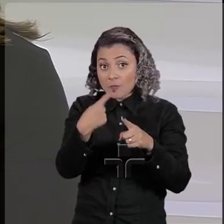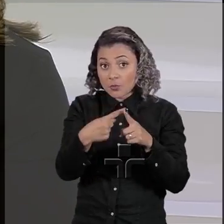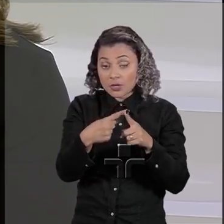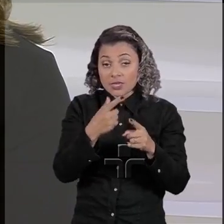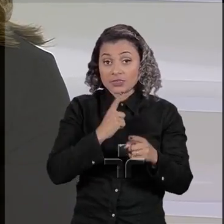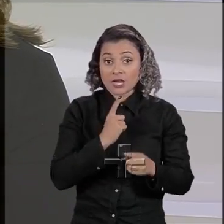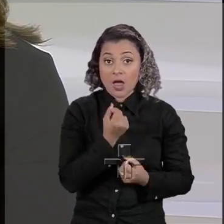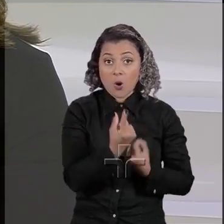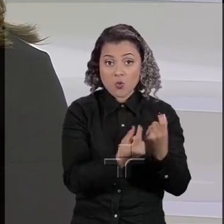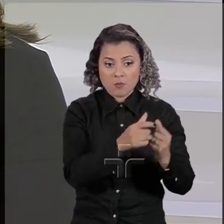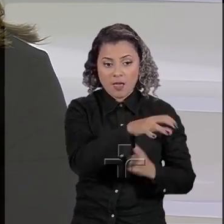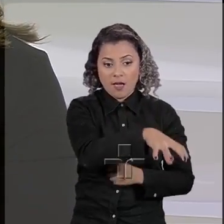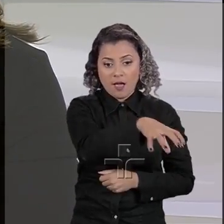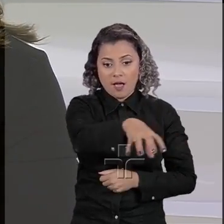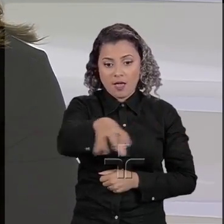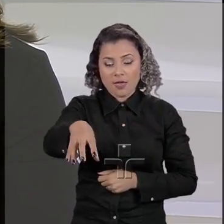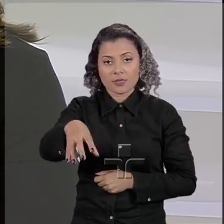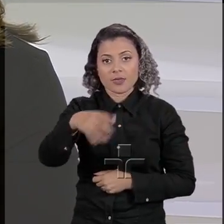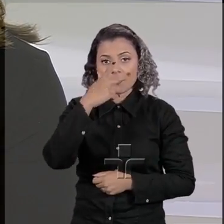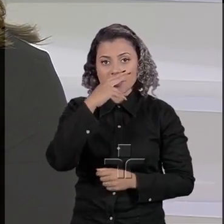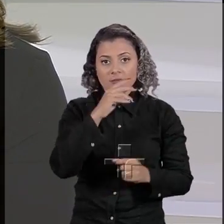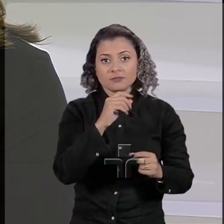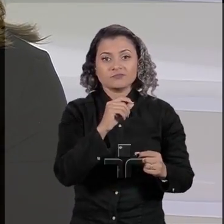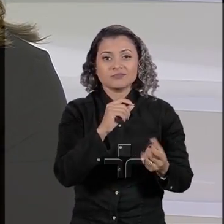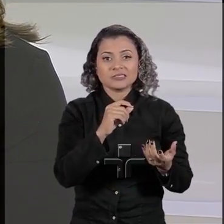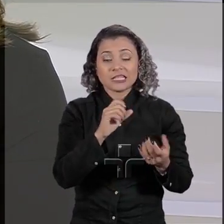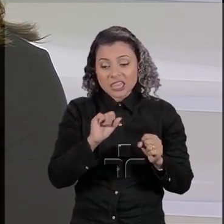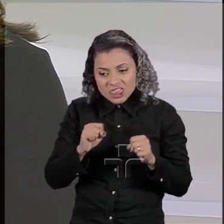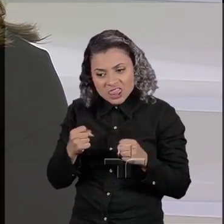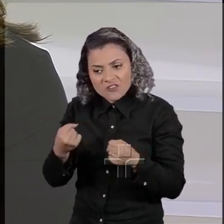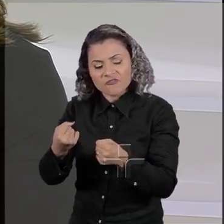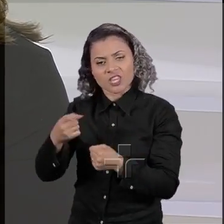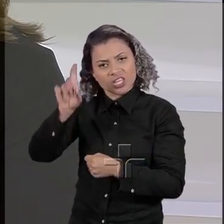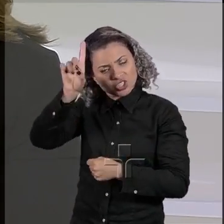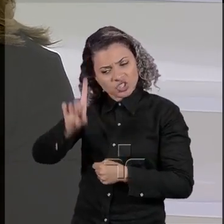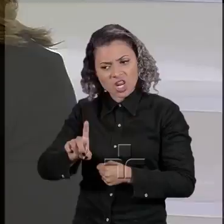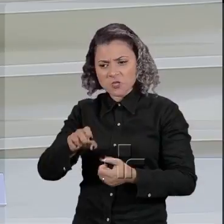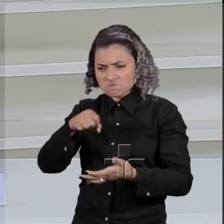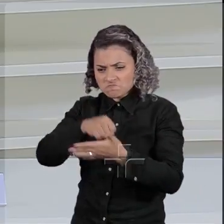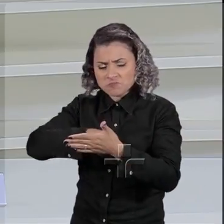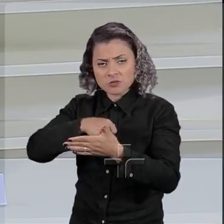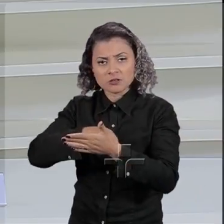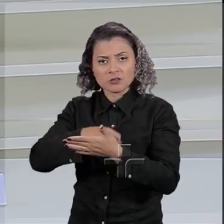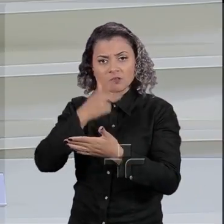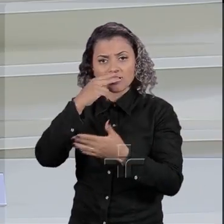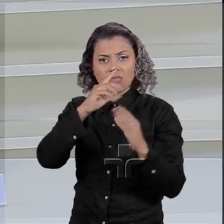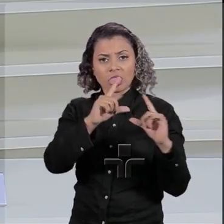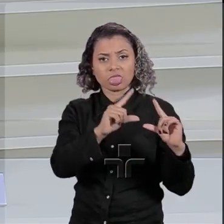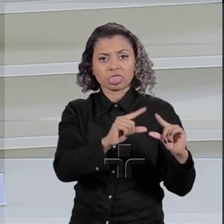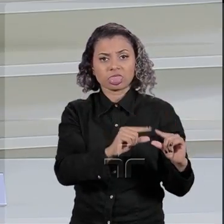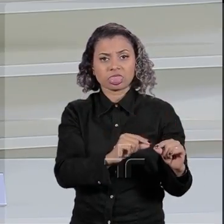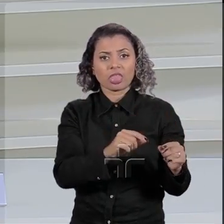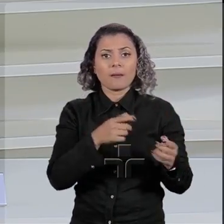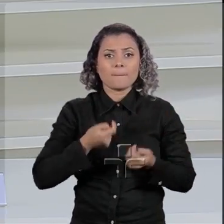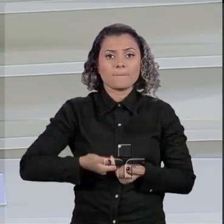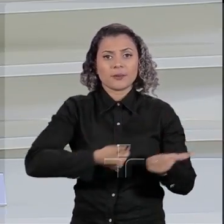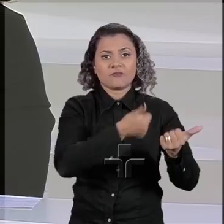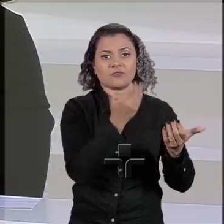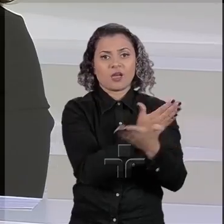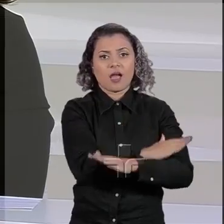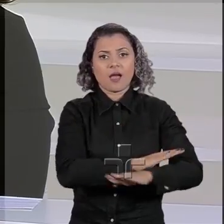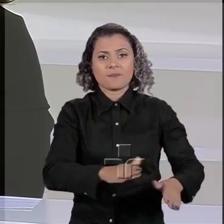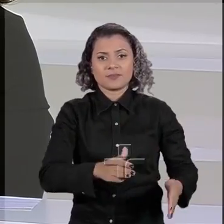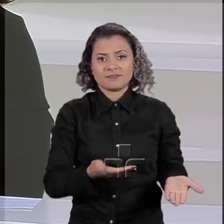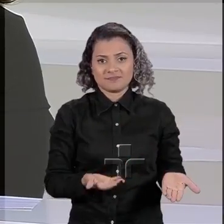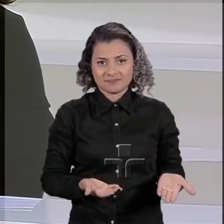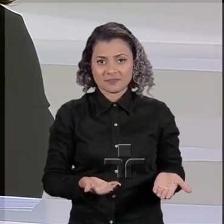categorias podem perder força ao defender os direitos, já que eles passam a ser vistos como privilegiados. Isso eu acho que é uma coisa que o